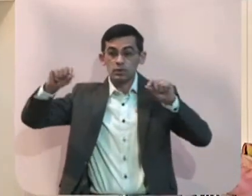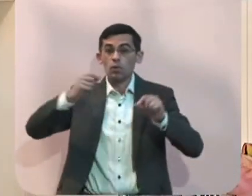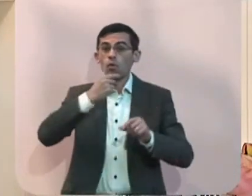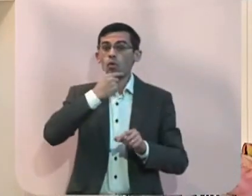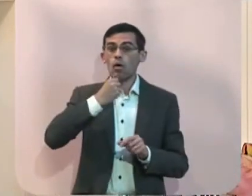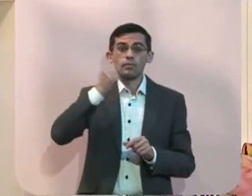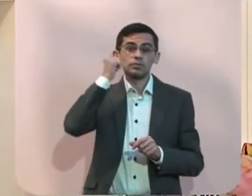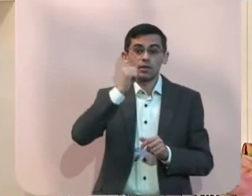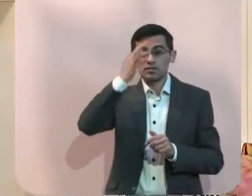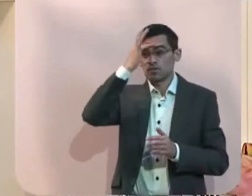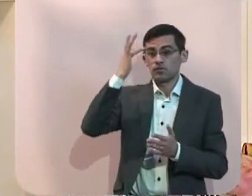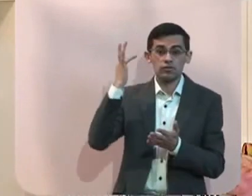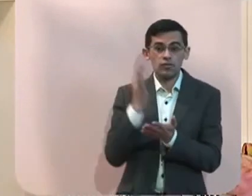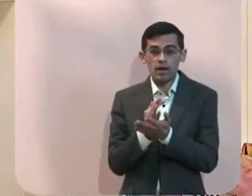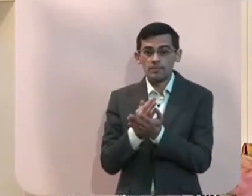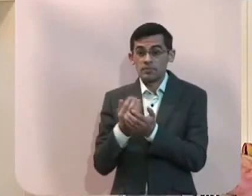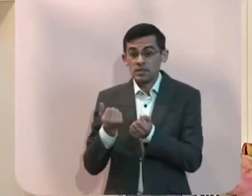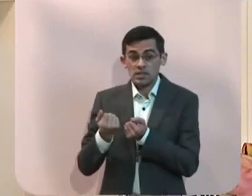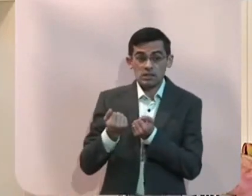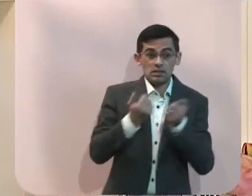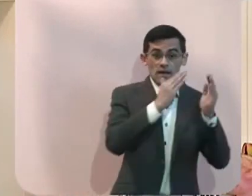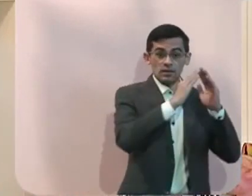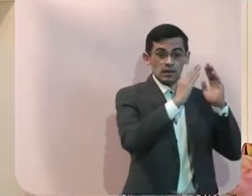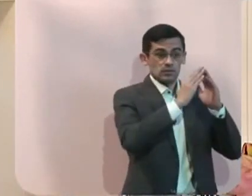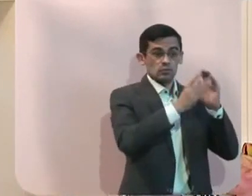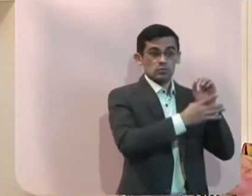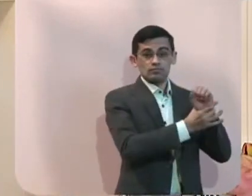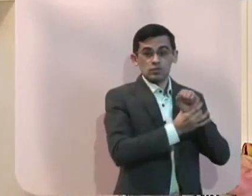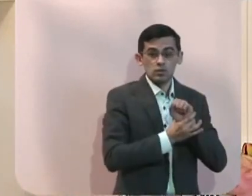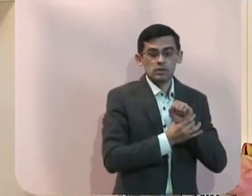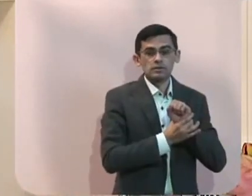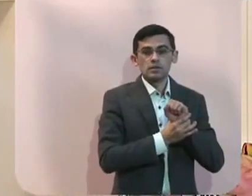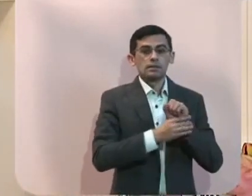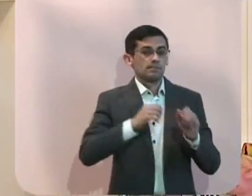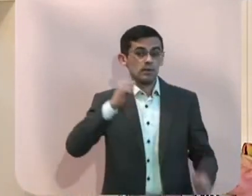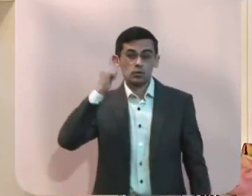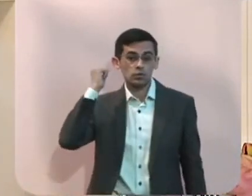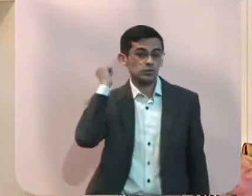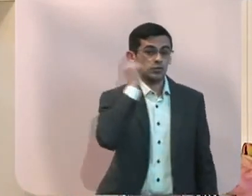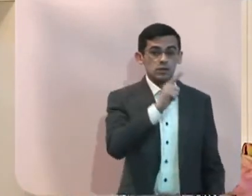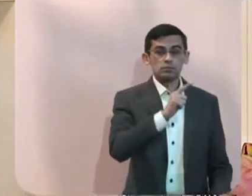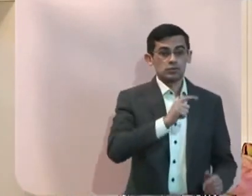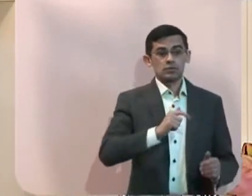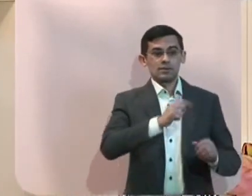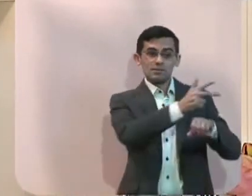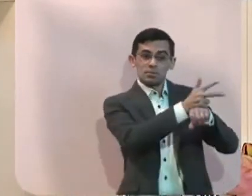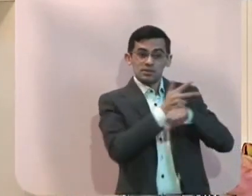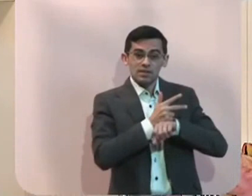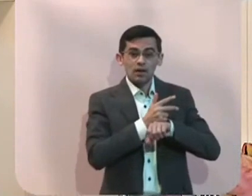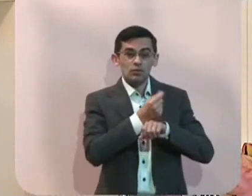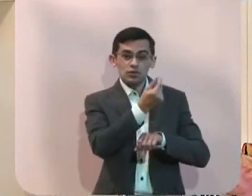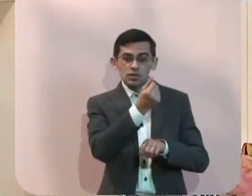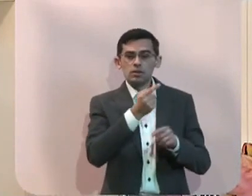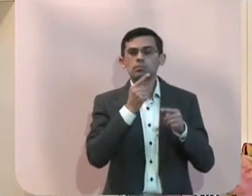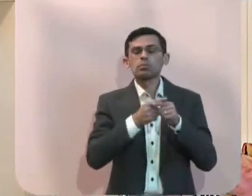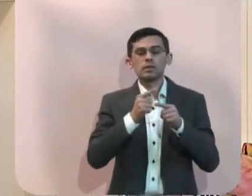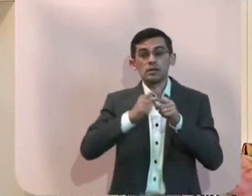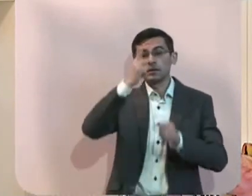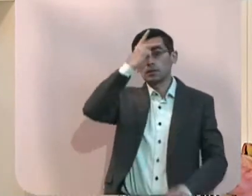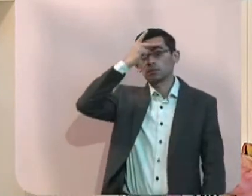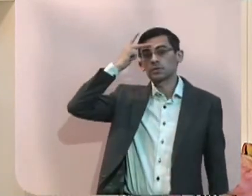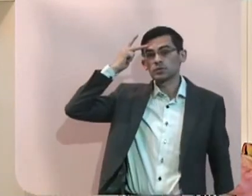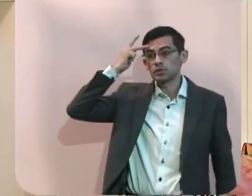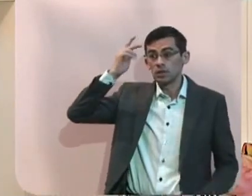fé, que colocaram as suas casas em garantia, e nós levantamos os 14 bilhões de reais, porque essas pessoas